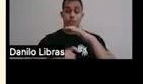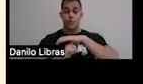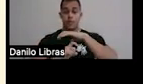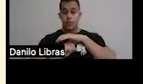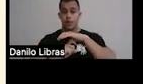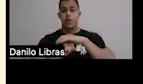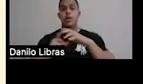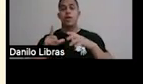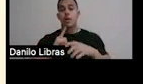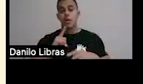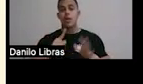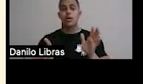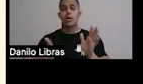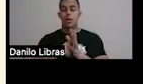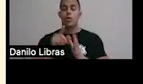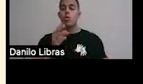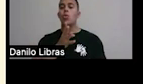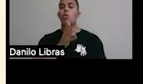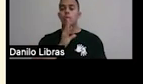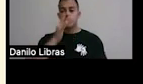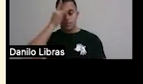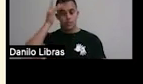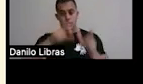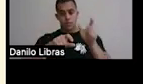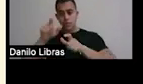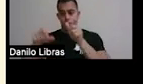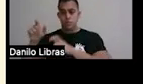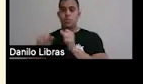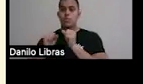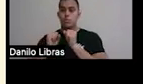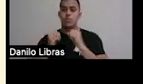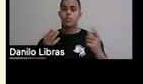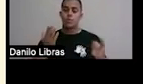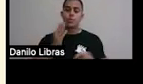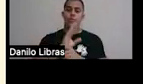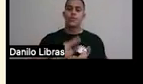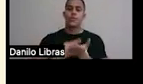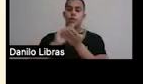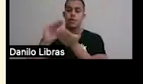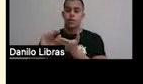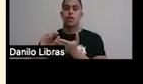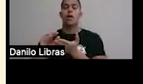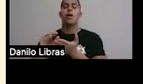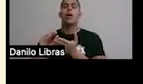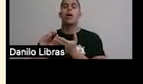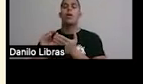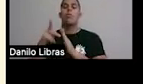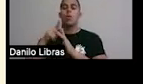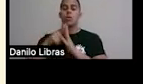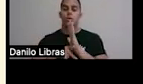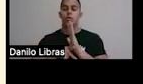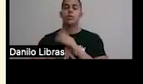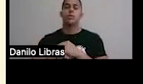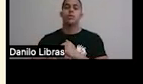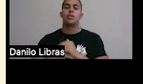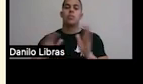onde eles conhecem pessoas que podem ajudar a financiar o projeto, a promover o projeto, e